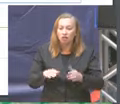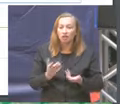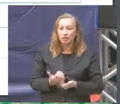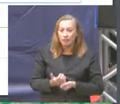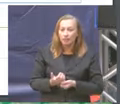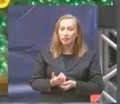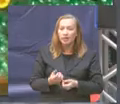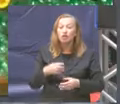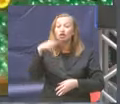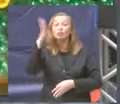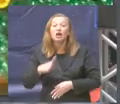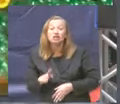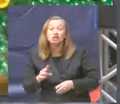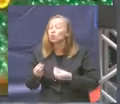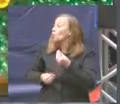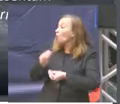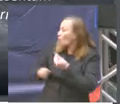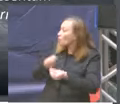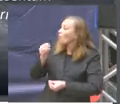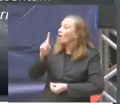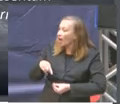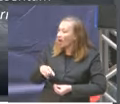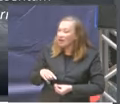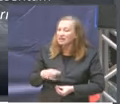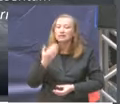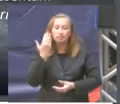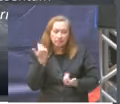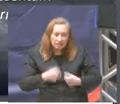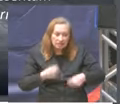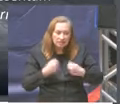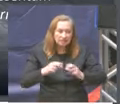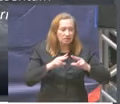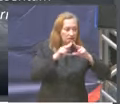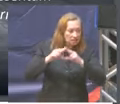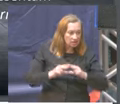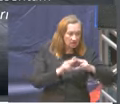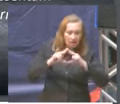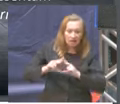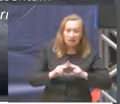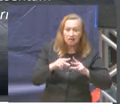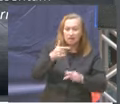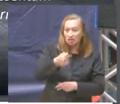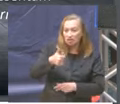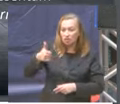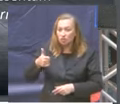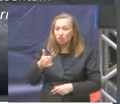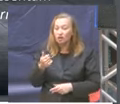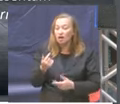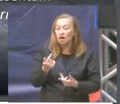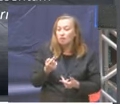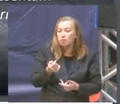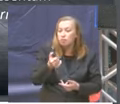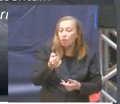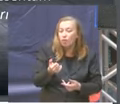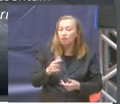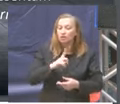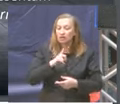Brasil? Próximo, a gente entende que reciclar é preciso, mas o 7-1 fica pequeno quando a gente tem a Alemanha